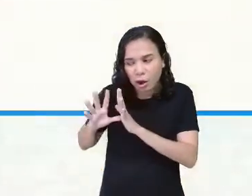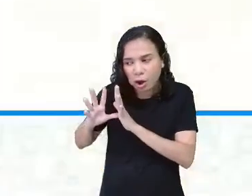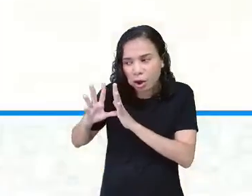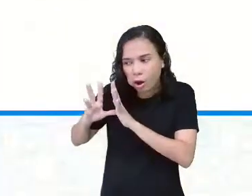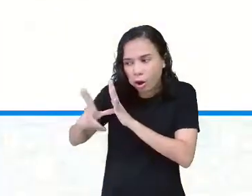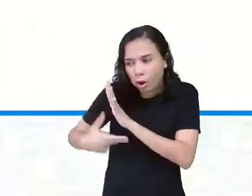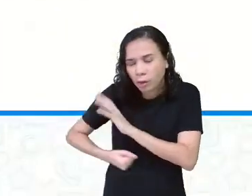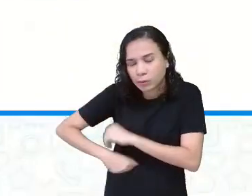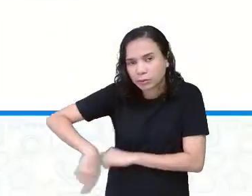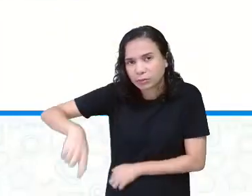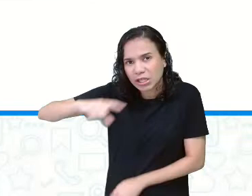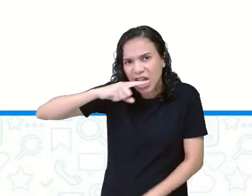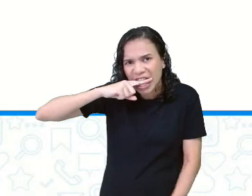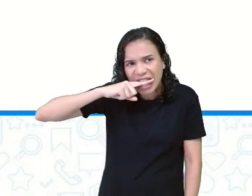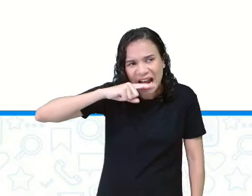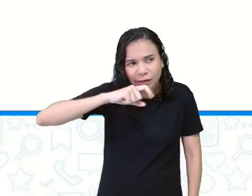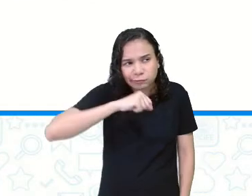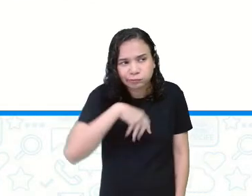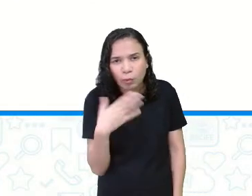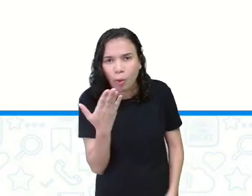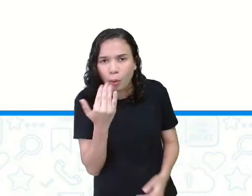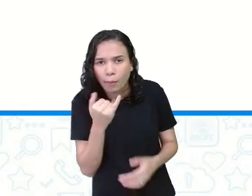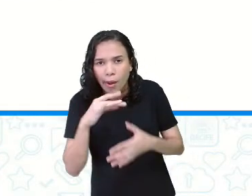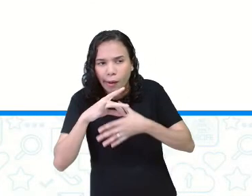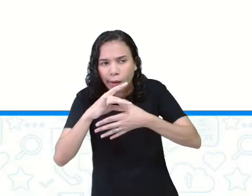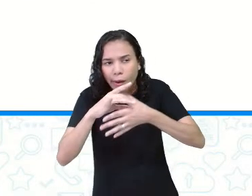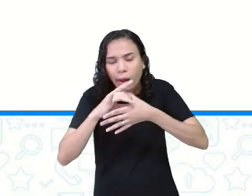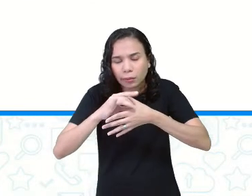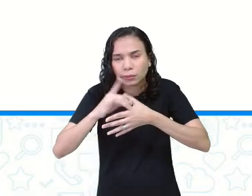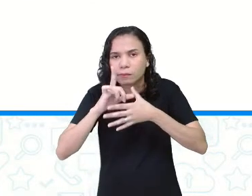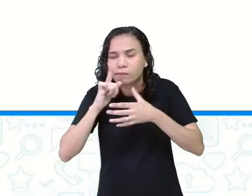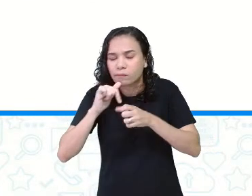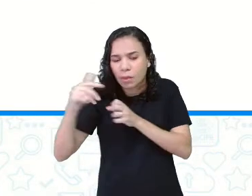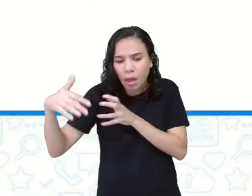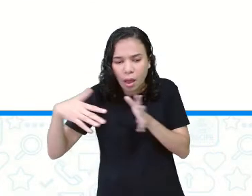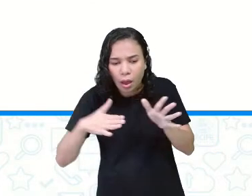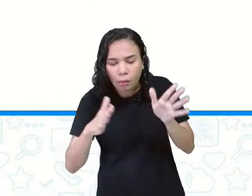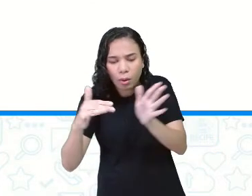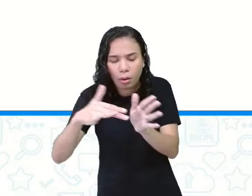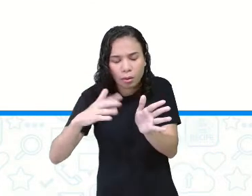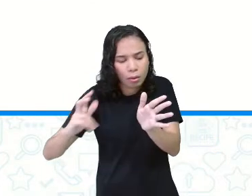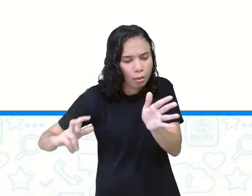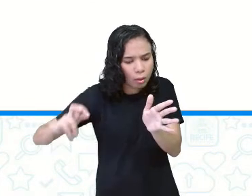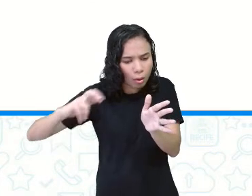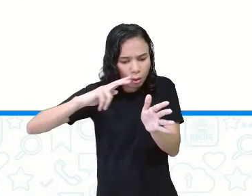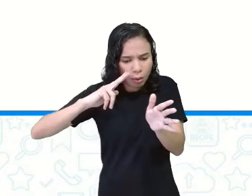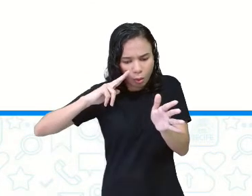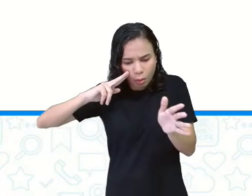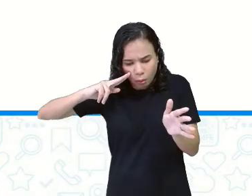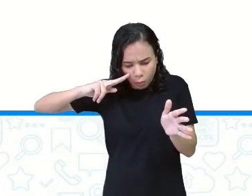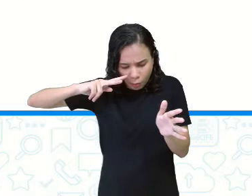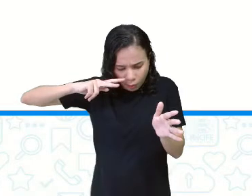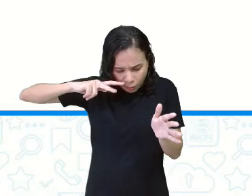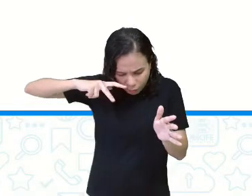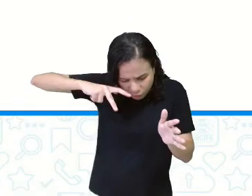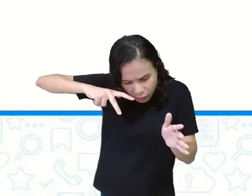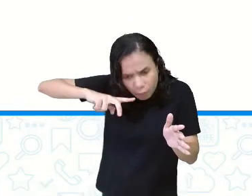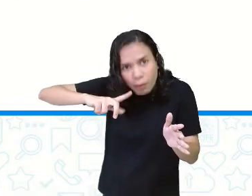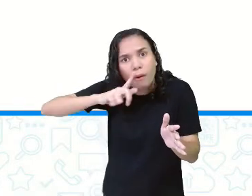na boca estava atravessando o rio quando viu sua imagem refletida na